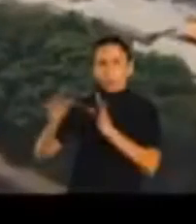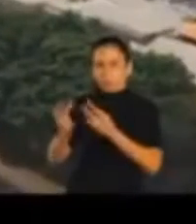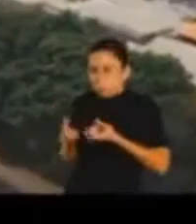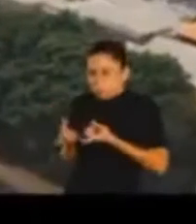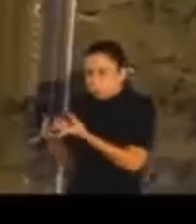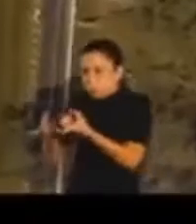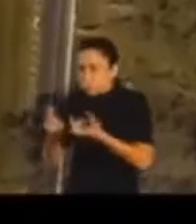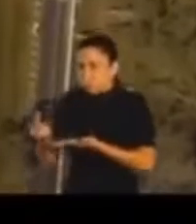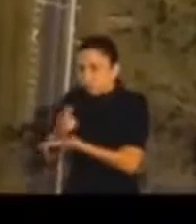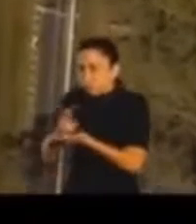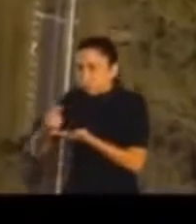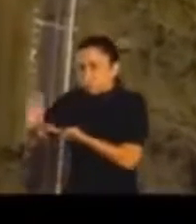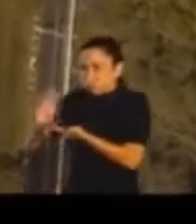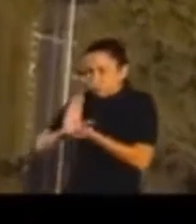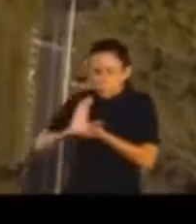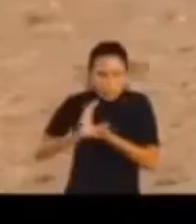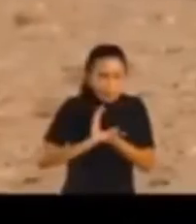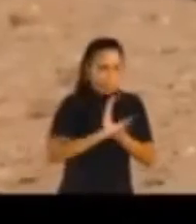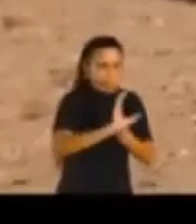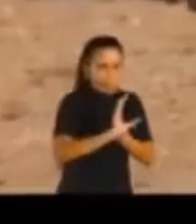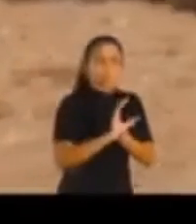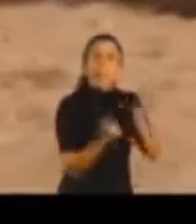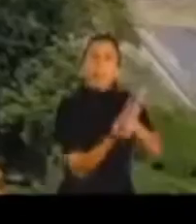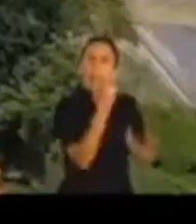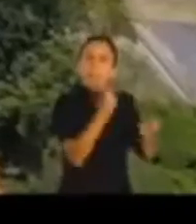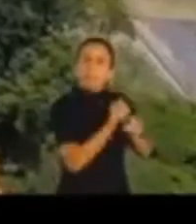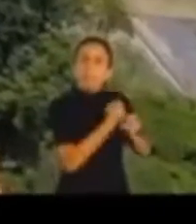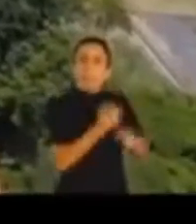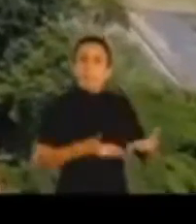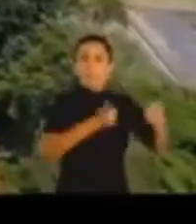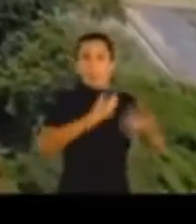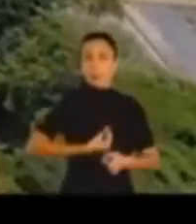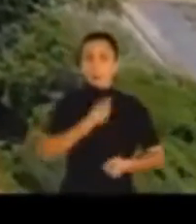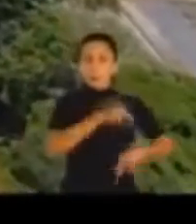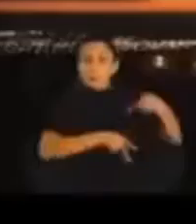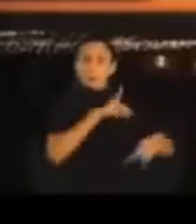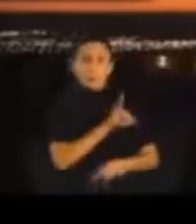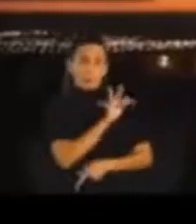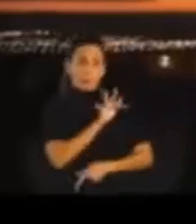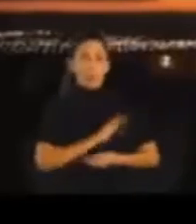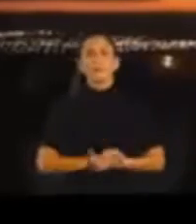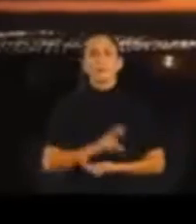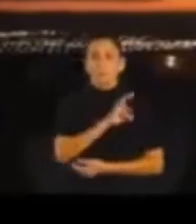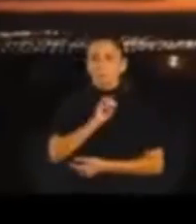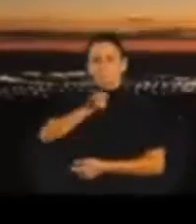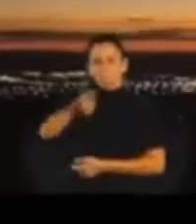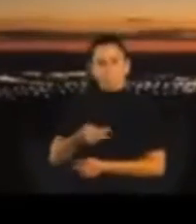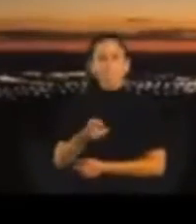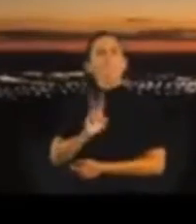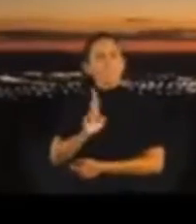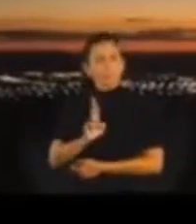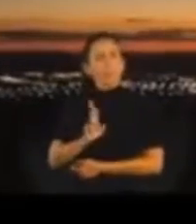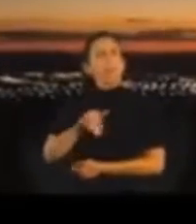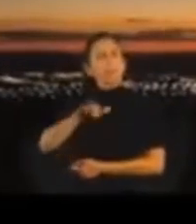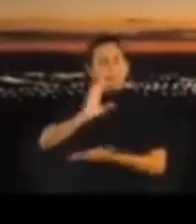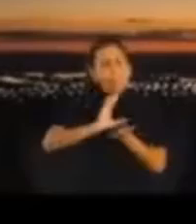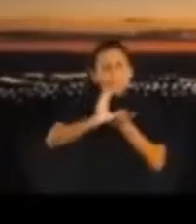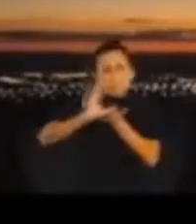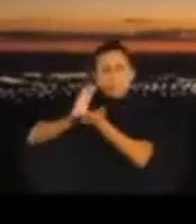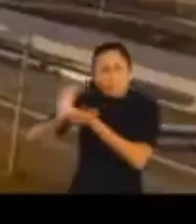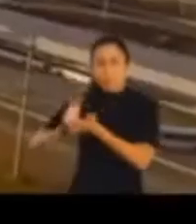recursos que a TAP adquire com a venda de terrenos são devolvidos em obras e realizações que melhoram a vida em todo o DF. Mais